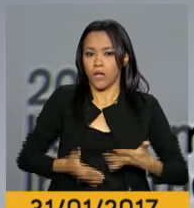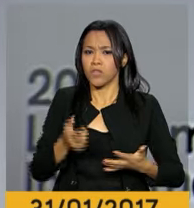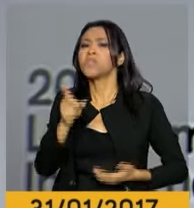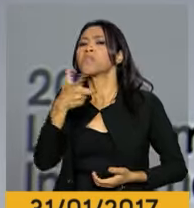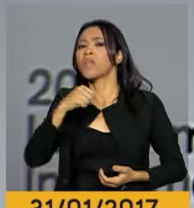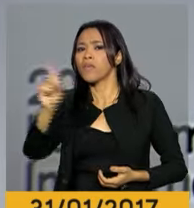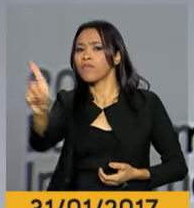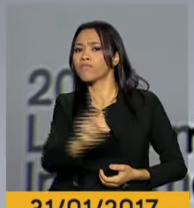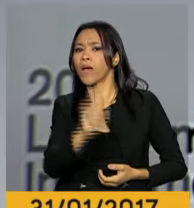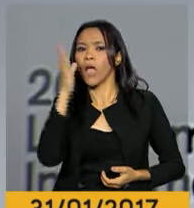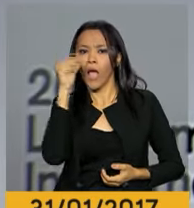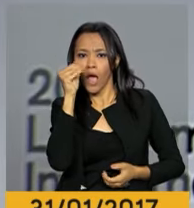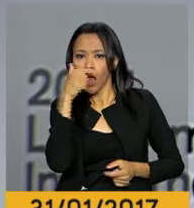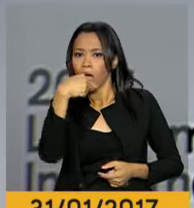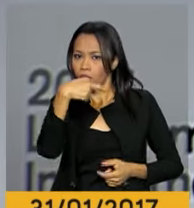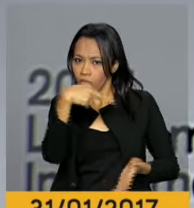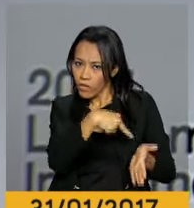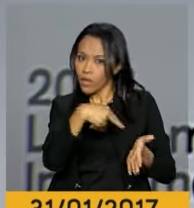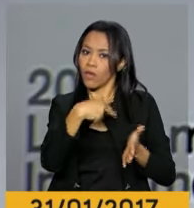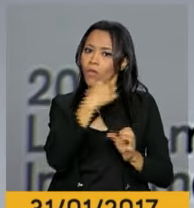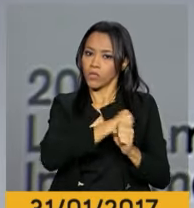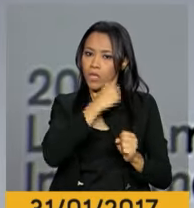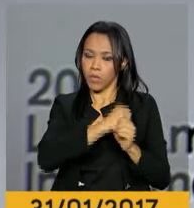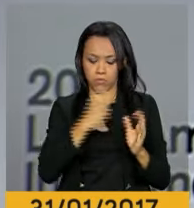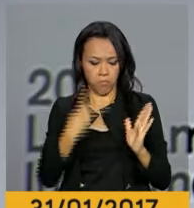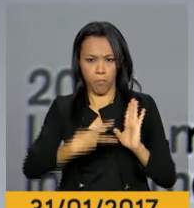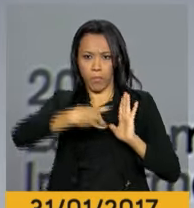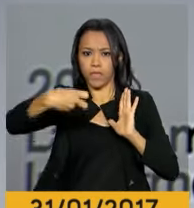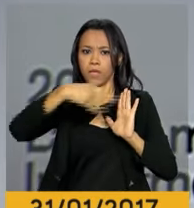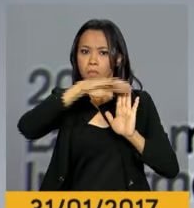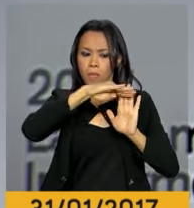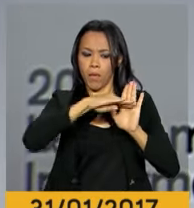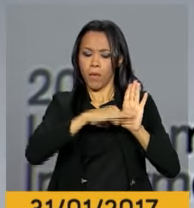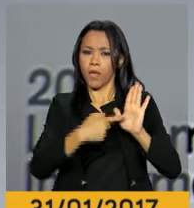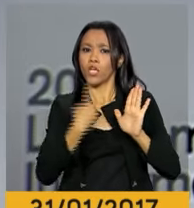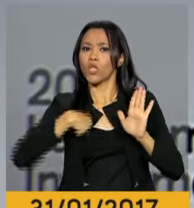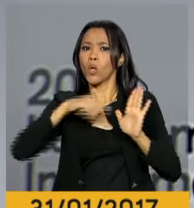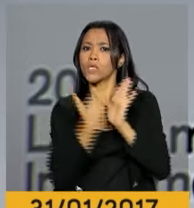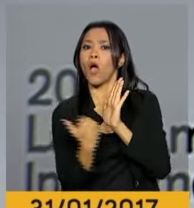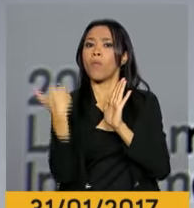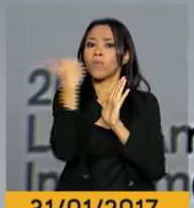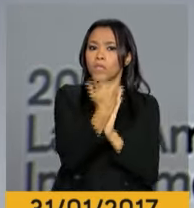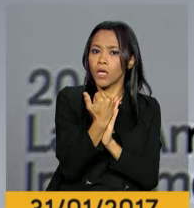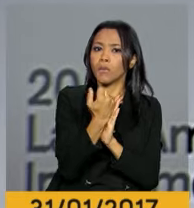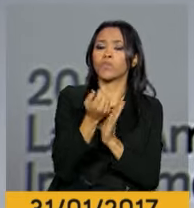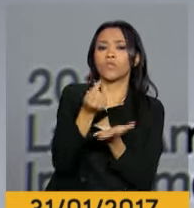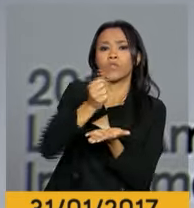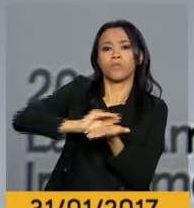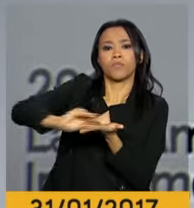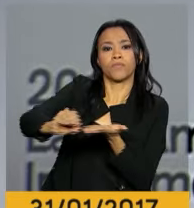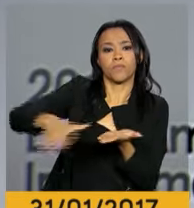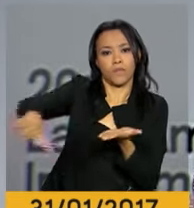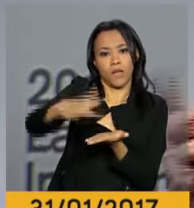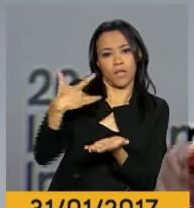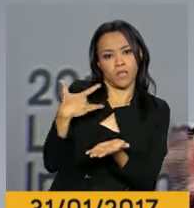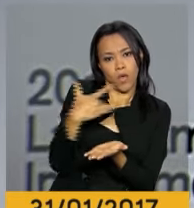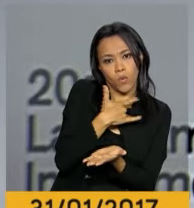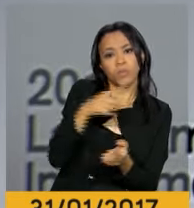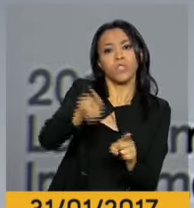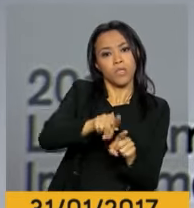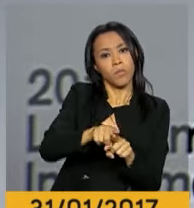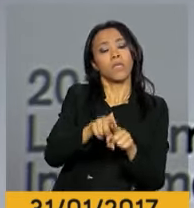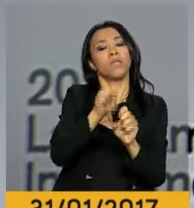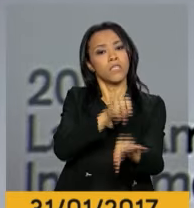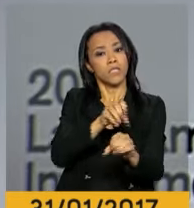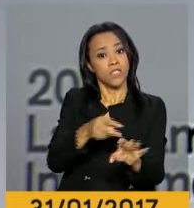documento Eh verifica que nós aumentamos as verbas para saúde e para a educação Diferentemente do que